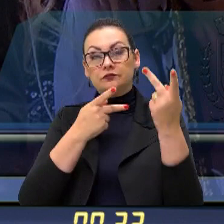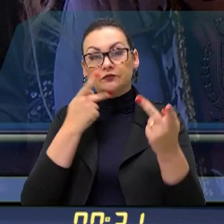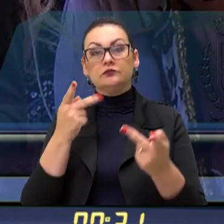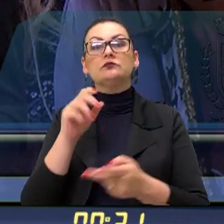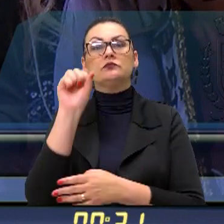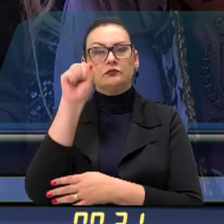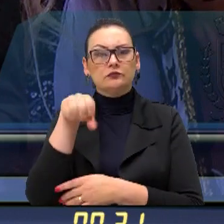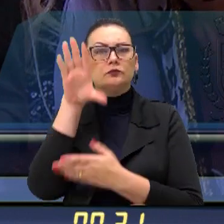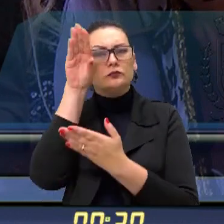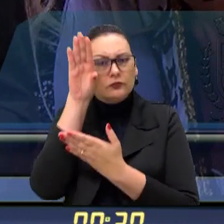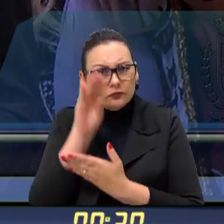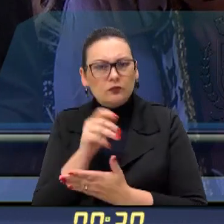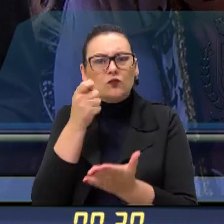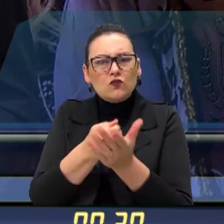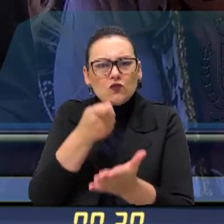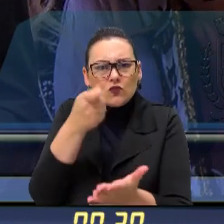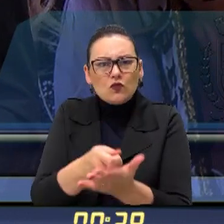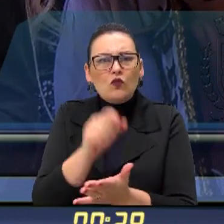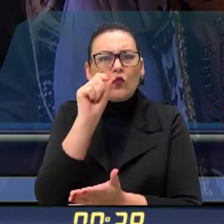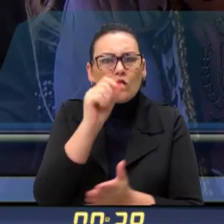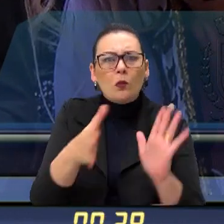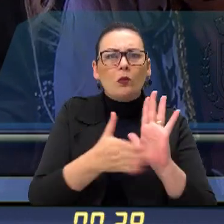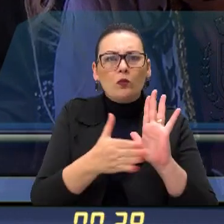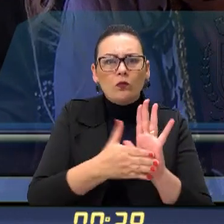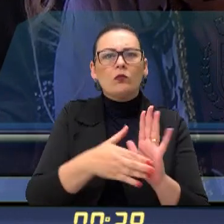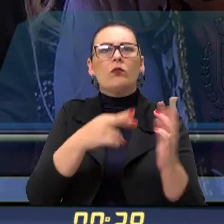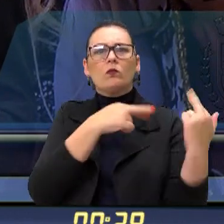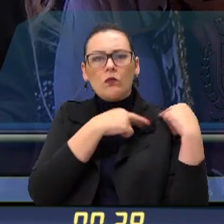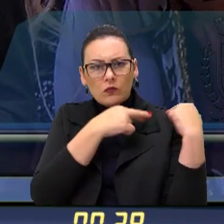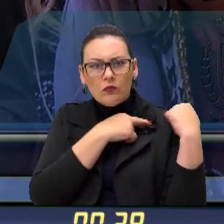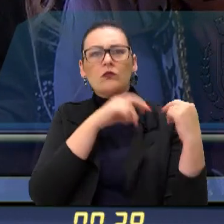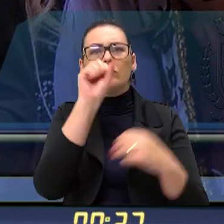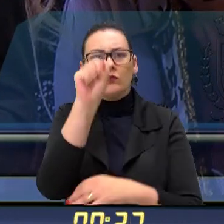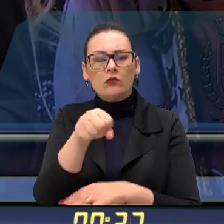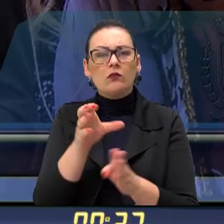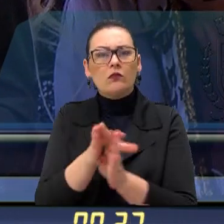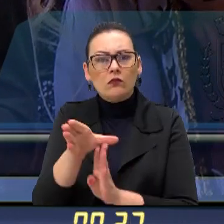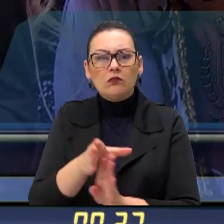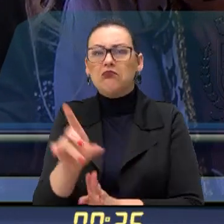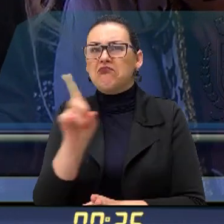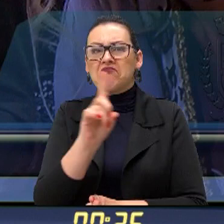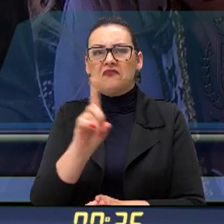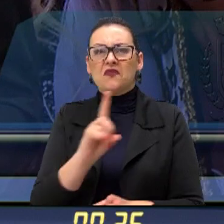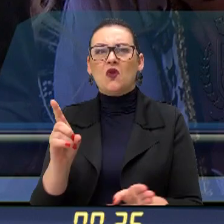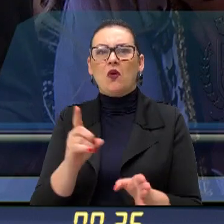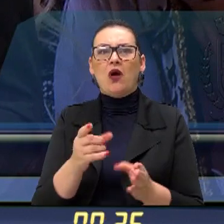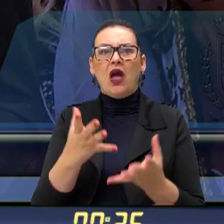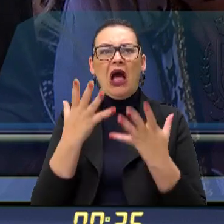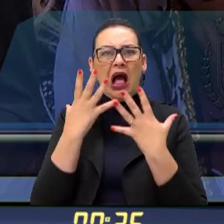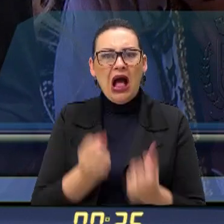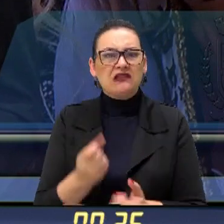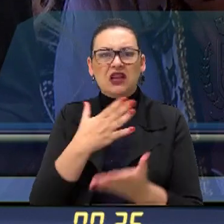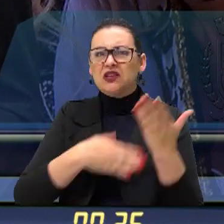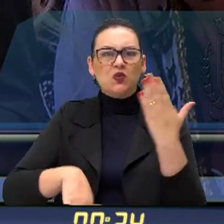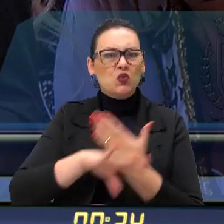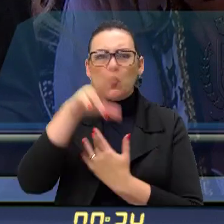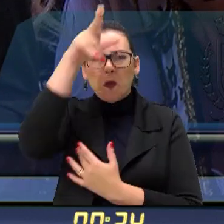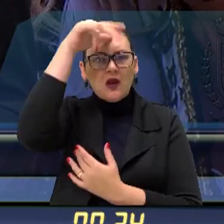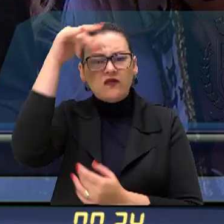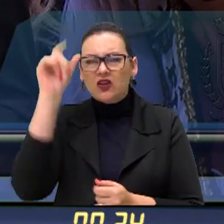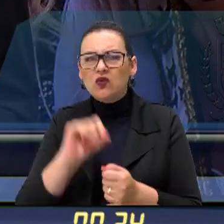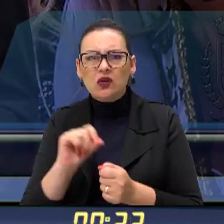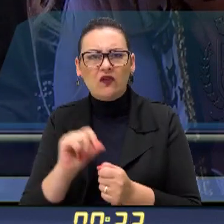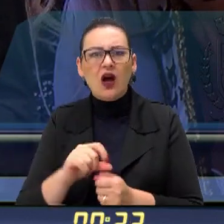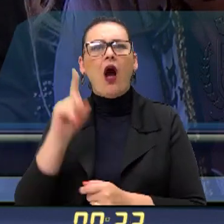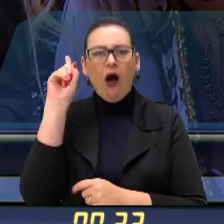vocês, sim, fiscalizam e cobram, o que é o papel, sim, do Conselho. Não é para compactuar com tudo que o Executivo vem fazendo.